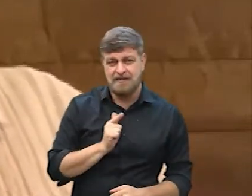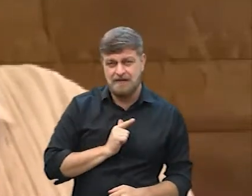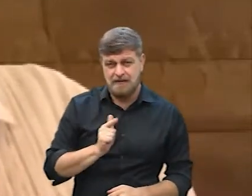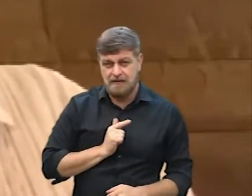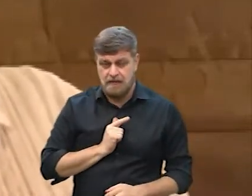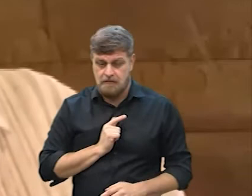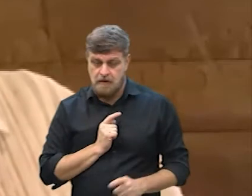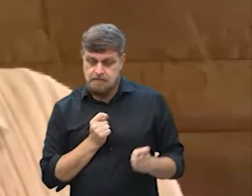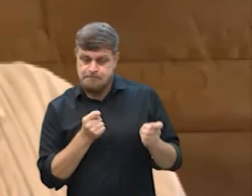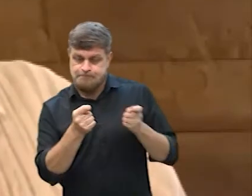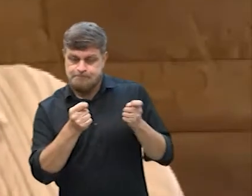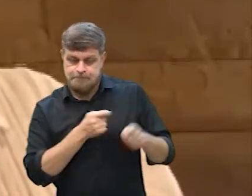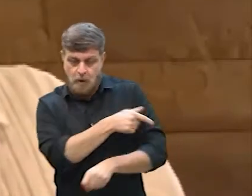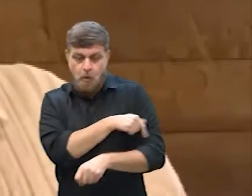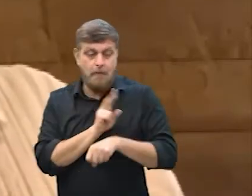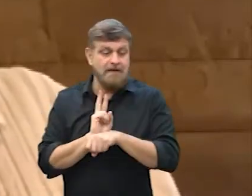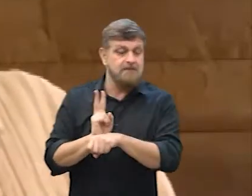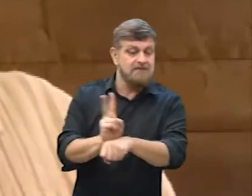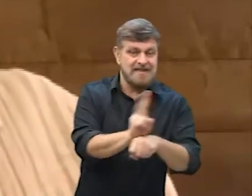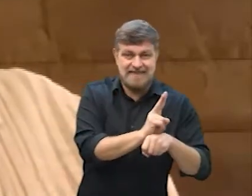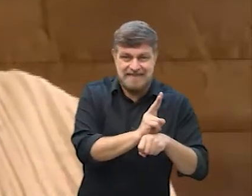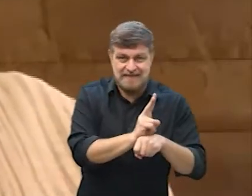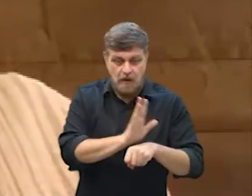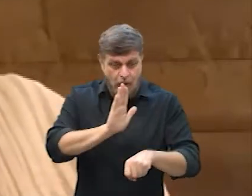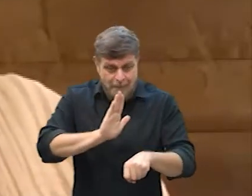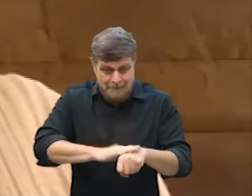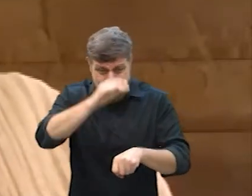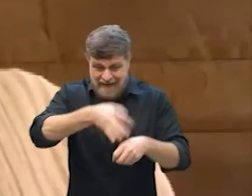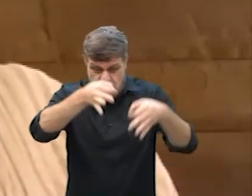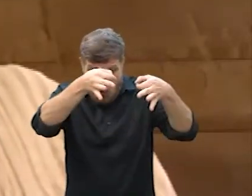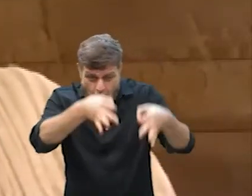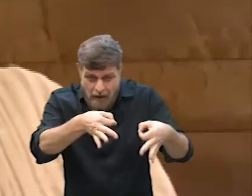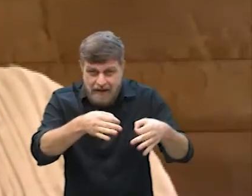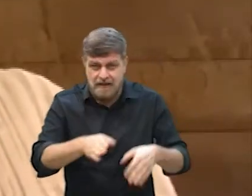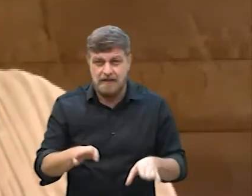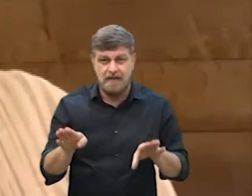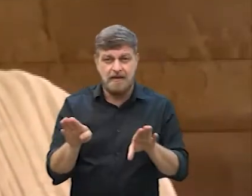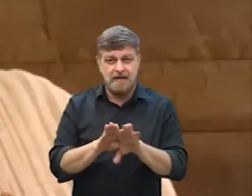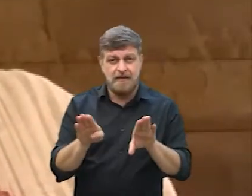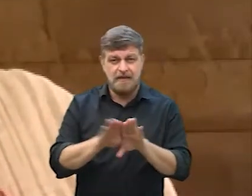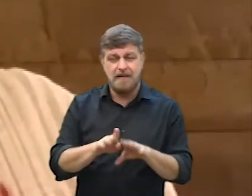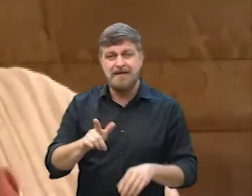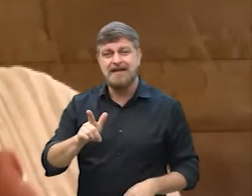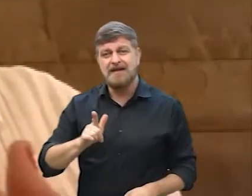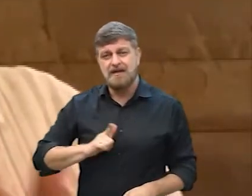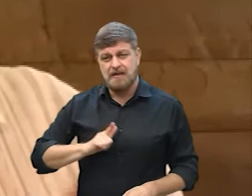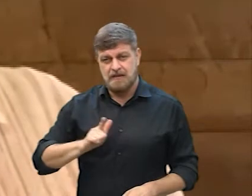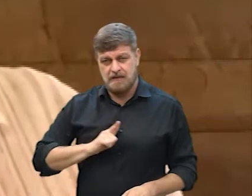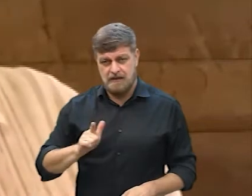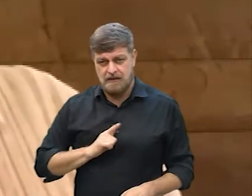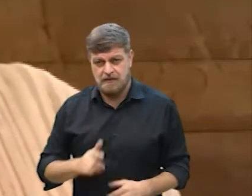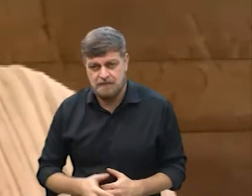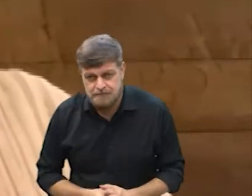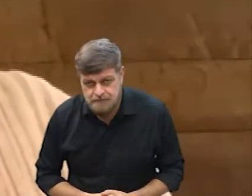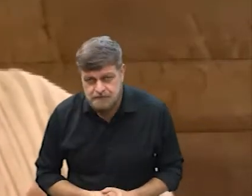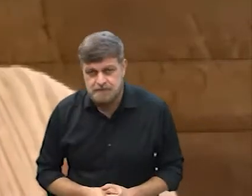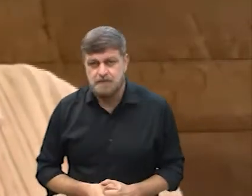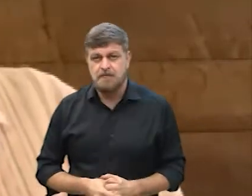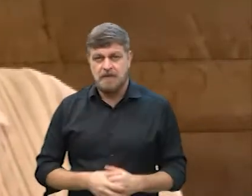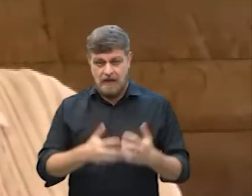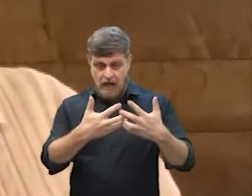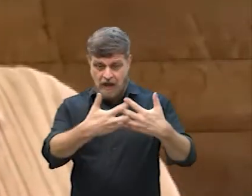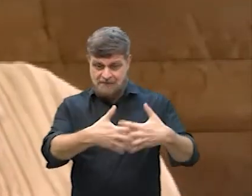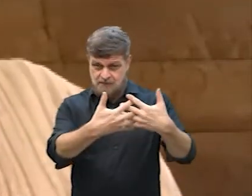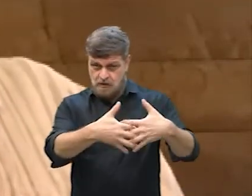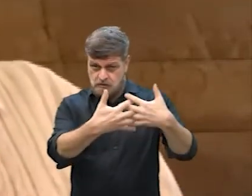uma fiscalização muito mais adequada e uma atribuição de funcionamento